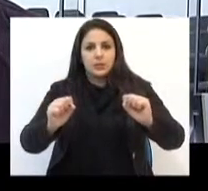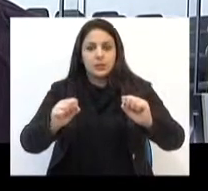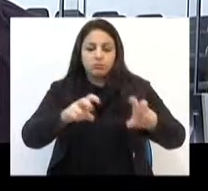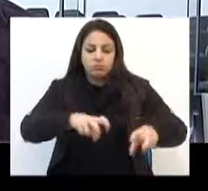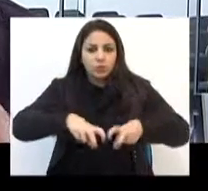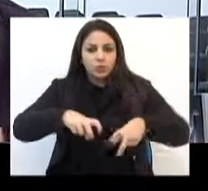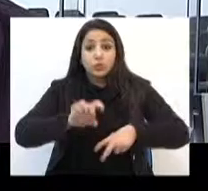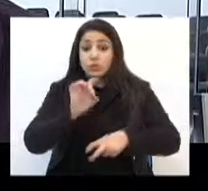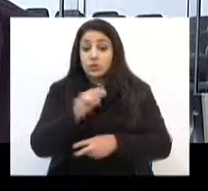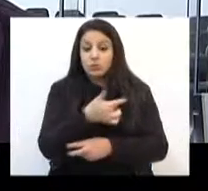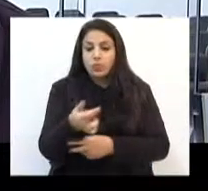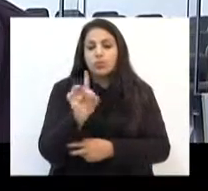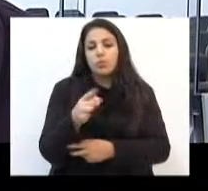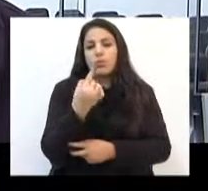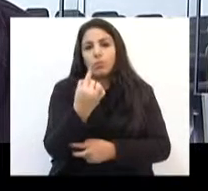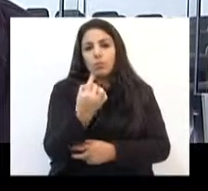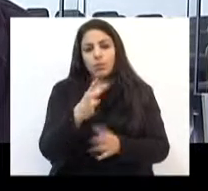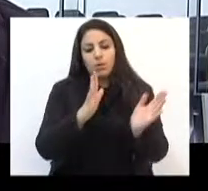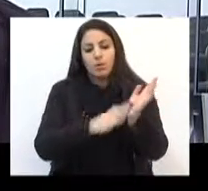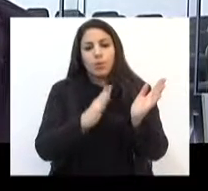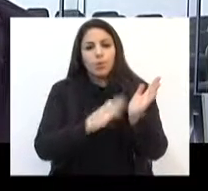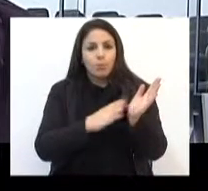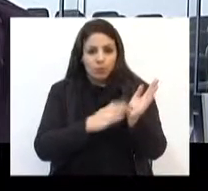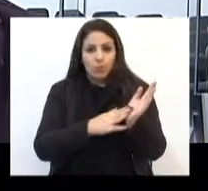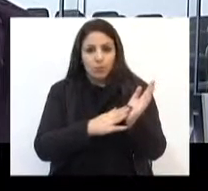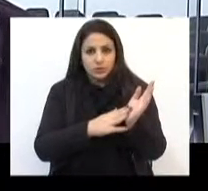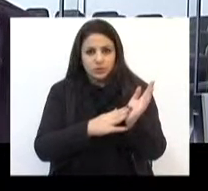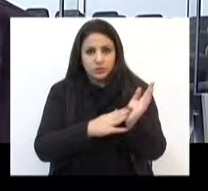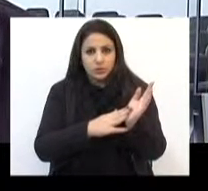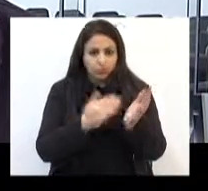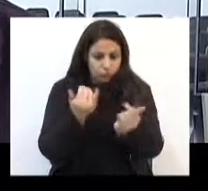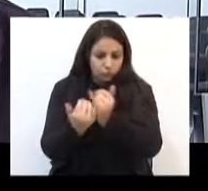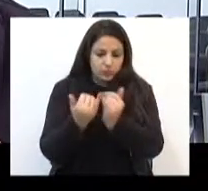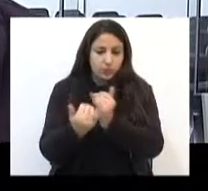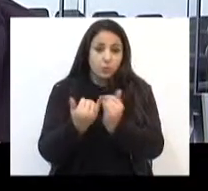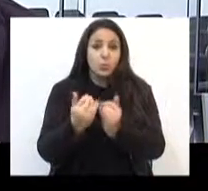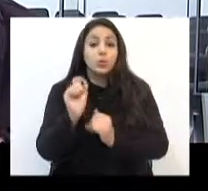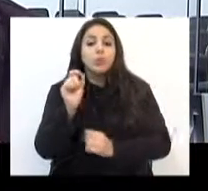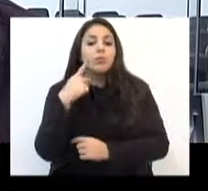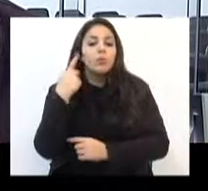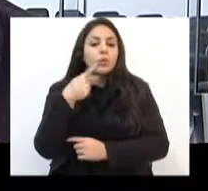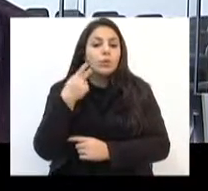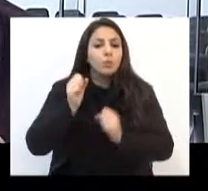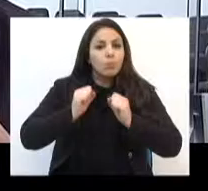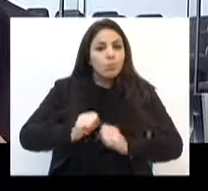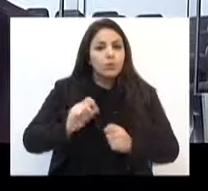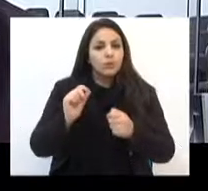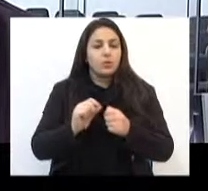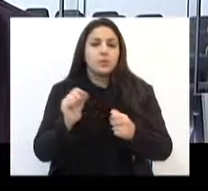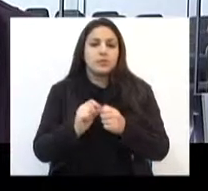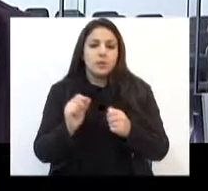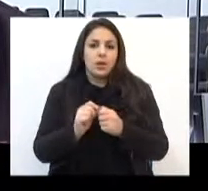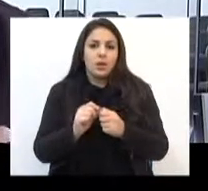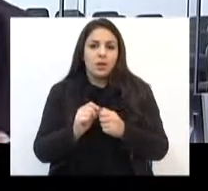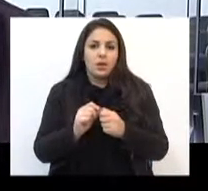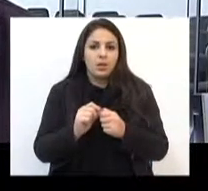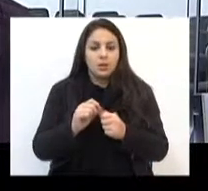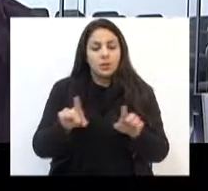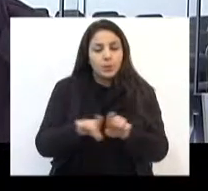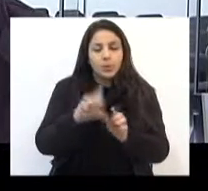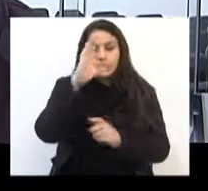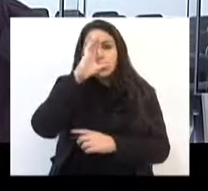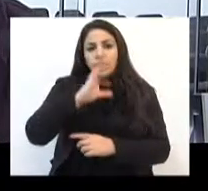uma majoração de mais uma ou mais duas, né? Sendo duas, então, seria 4 escolas de educação infantil a ser construídas, né?